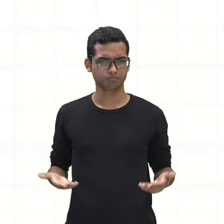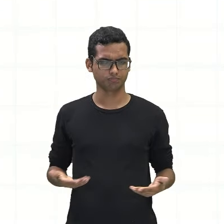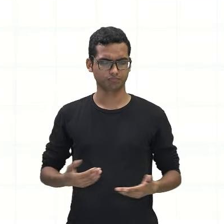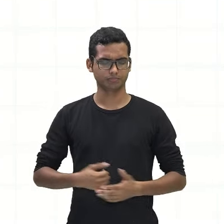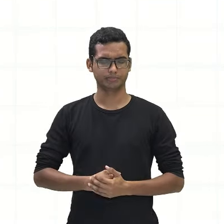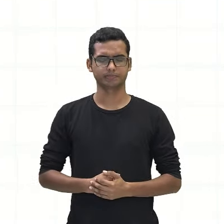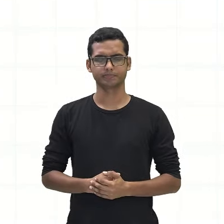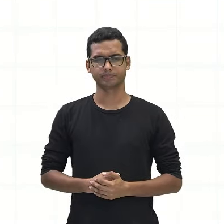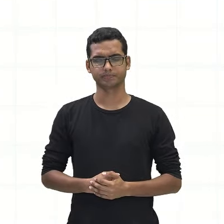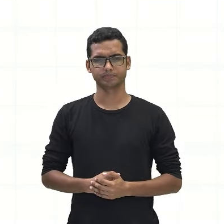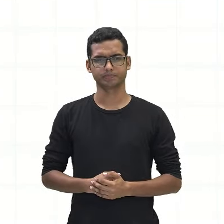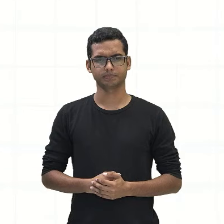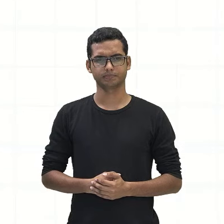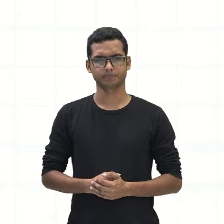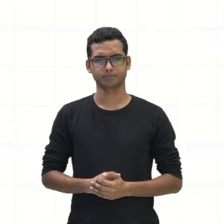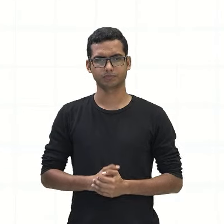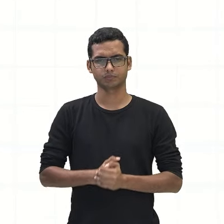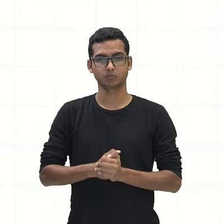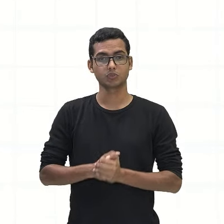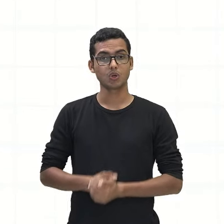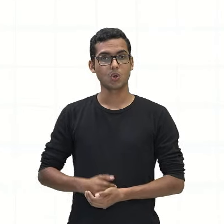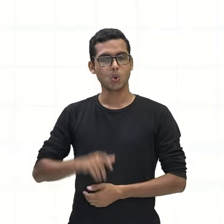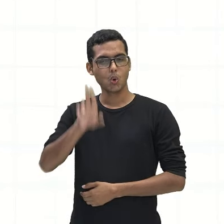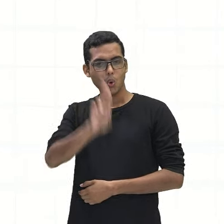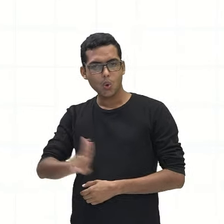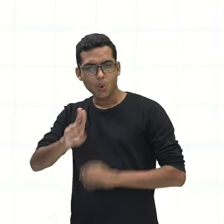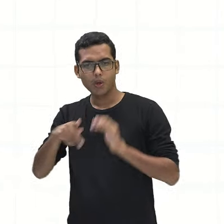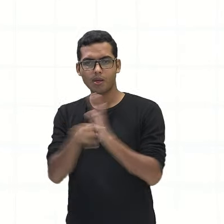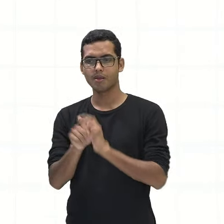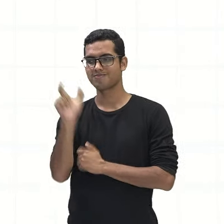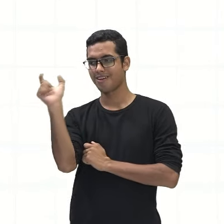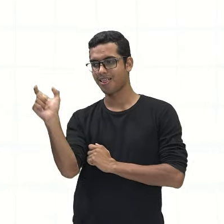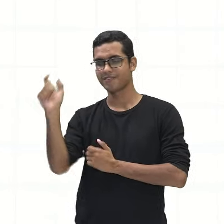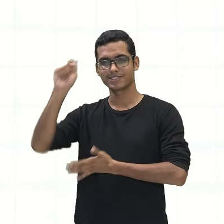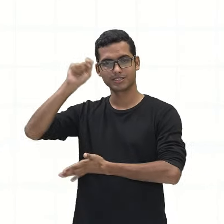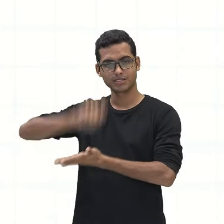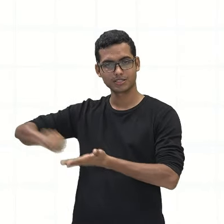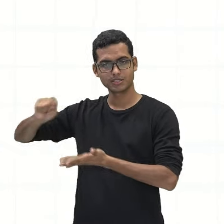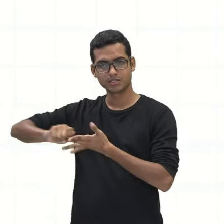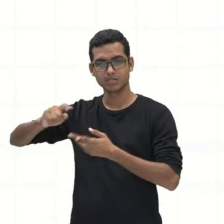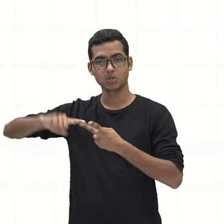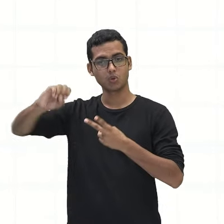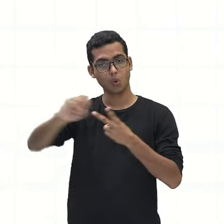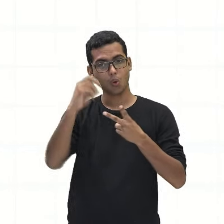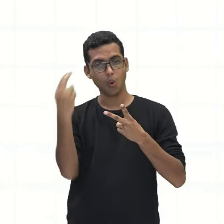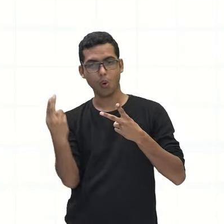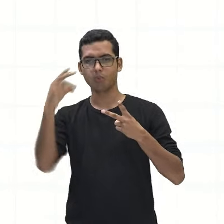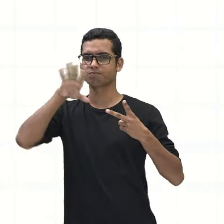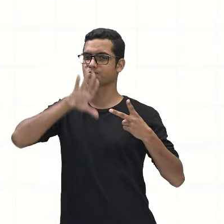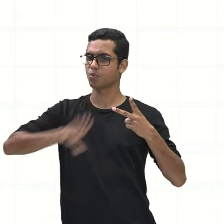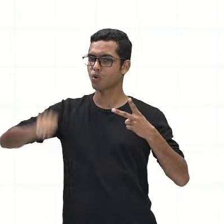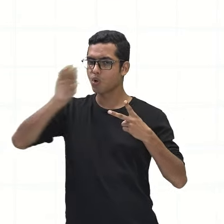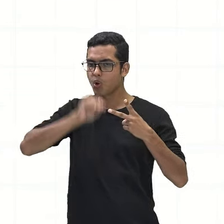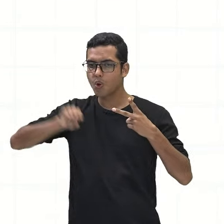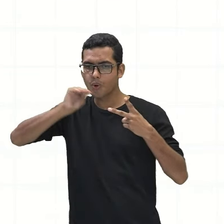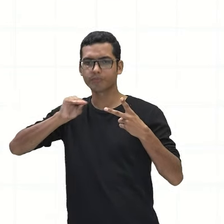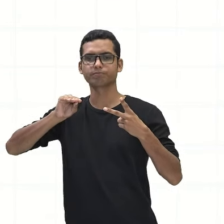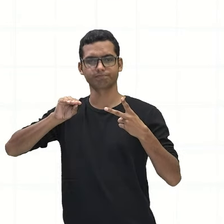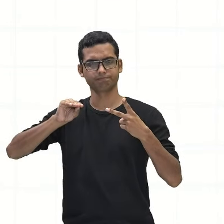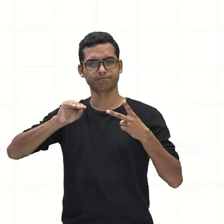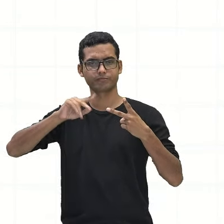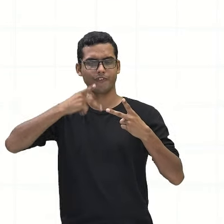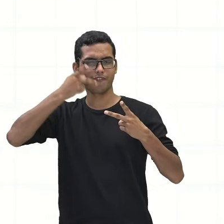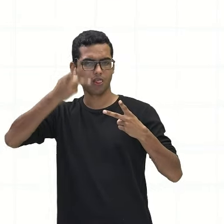Linguagem verbal é aquela que utiliza palavras escritas ou faladas. Olha só, palavras